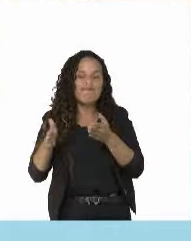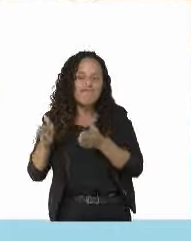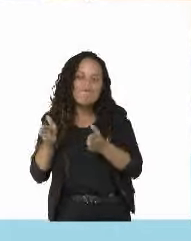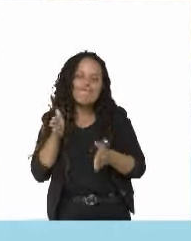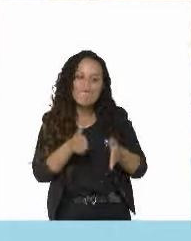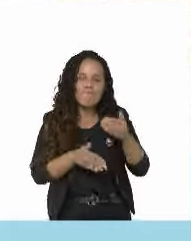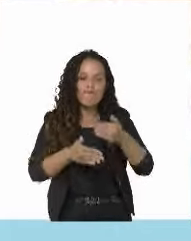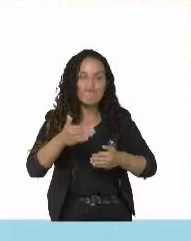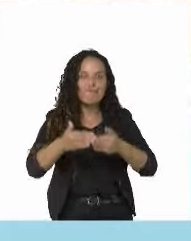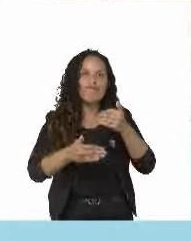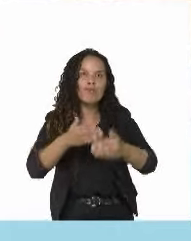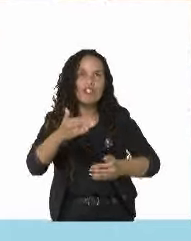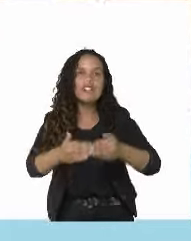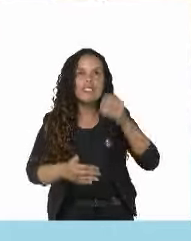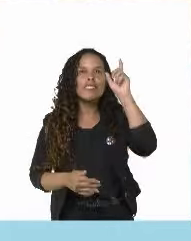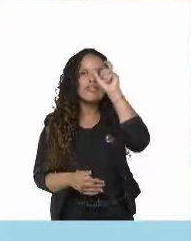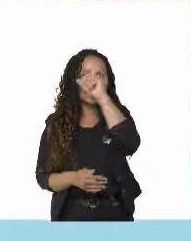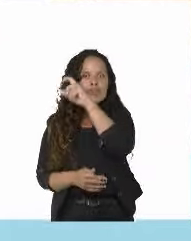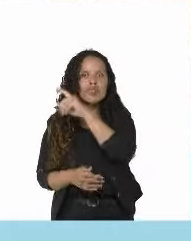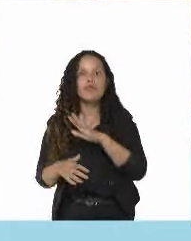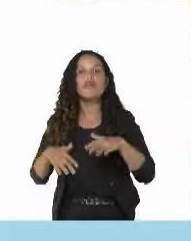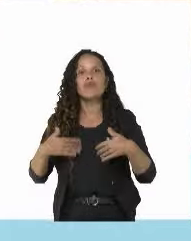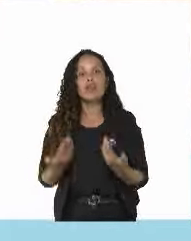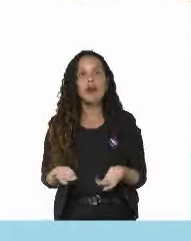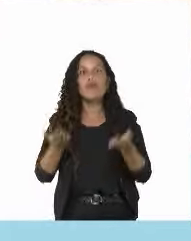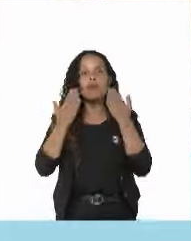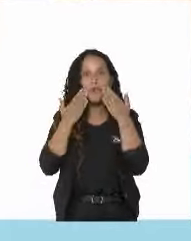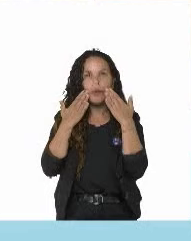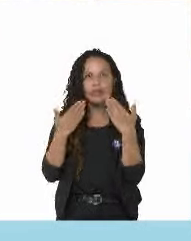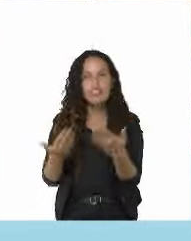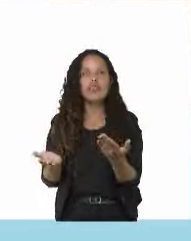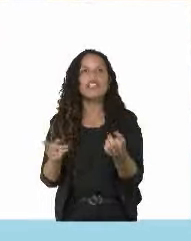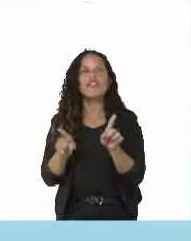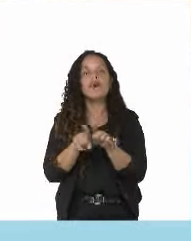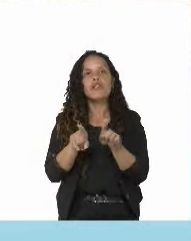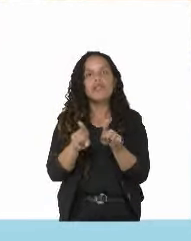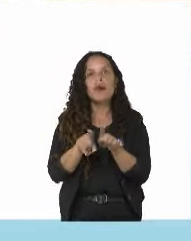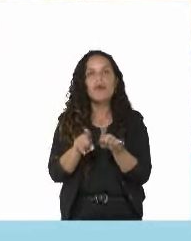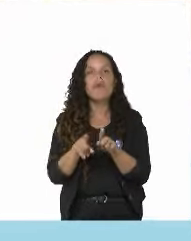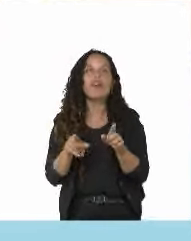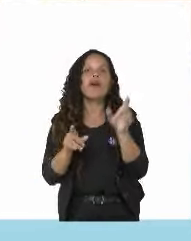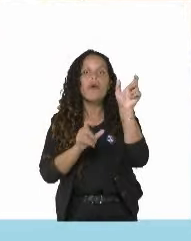Aí eu fui brincando, né? Eu fui brincando com os personagens, com os objetos, né?